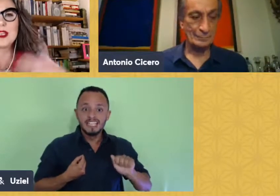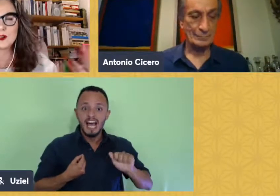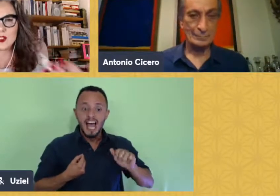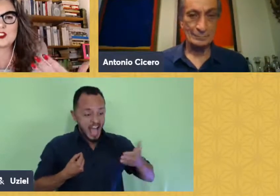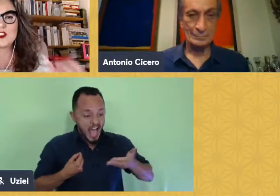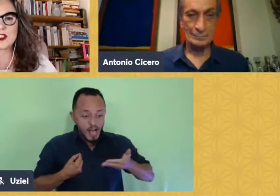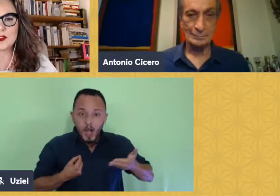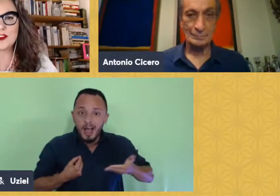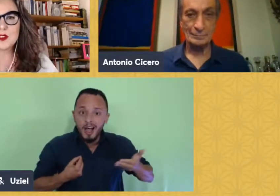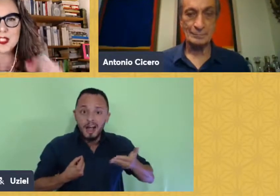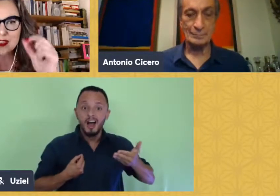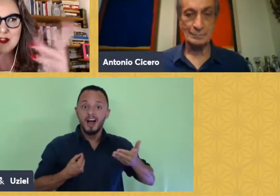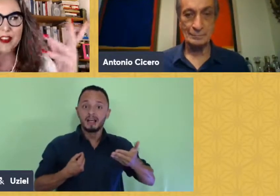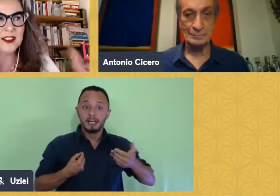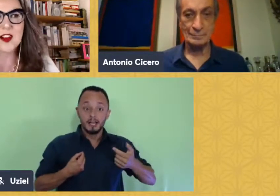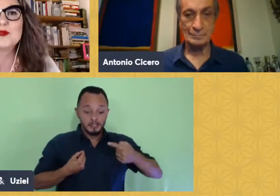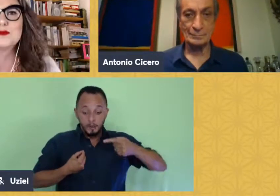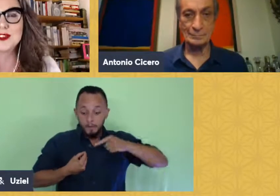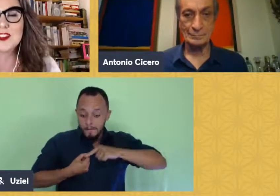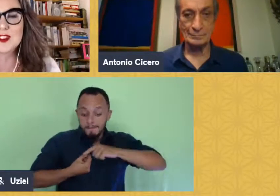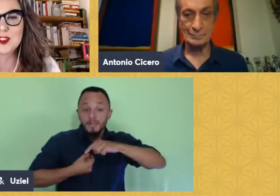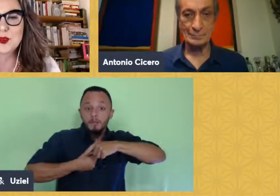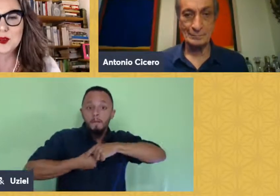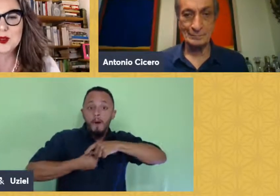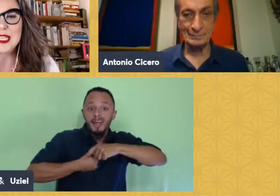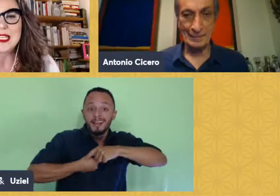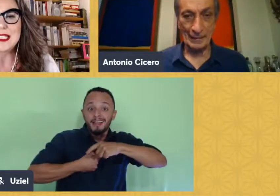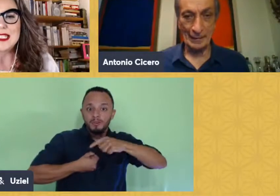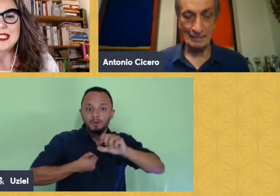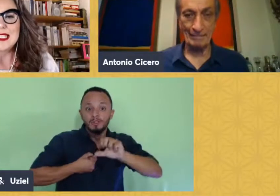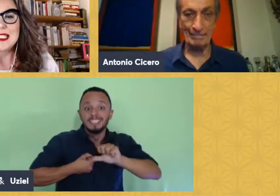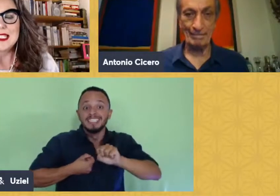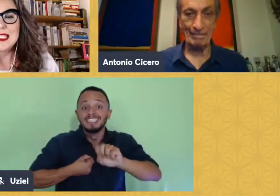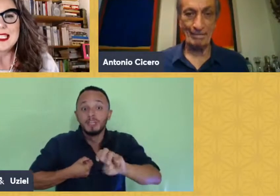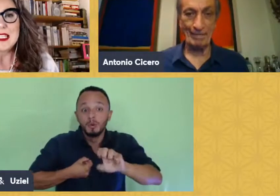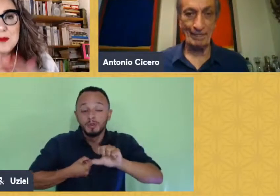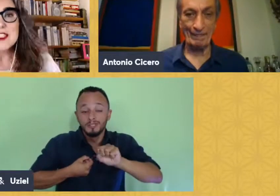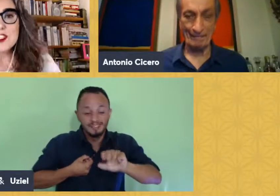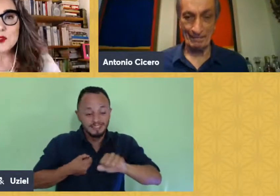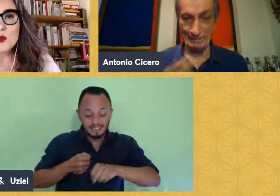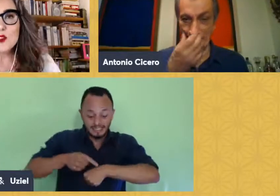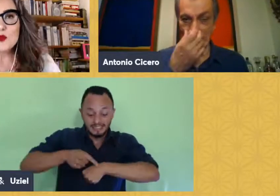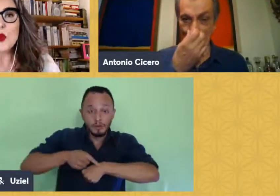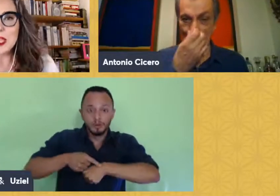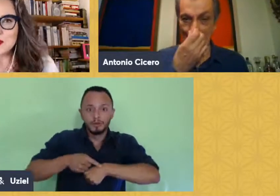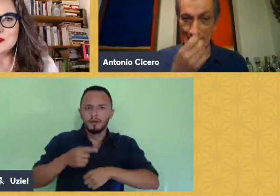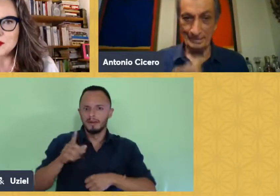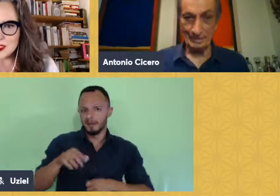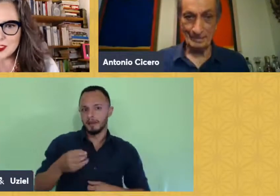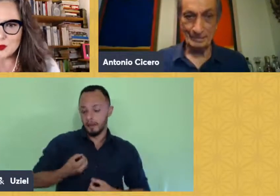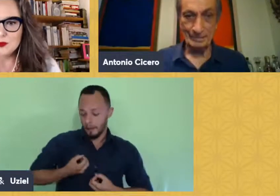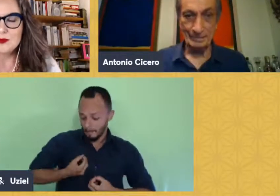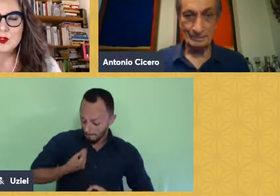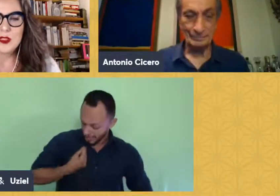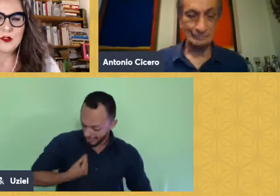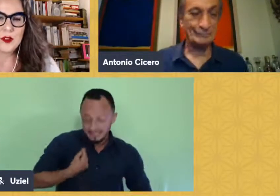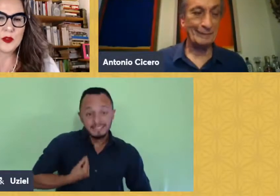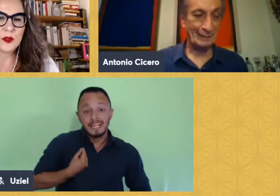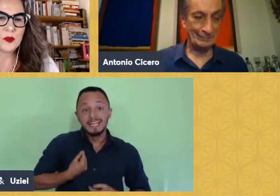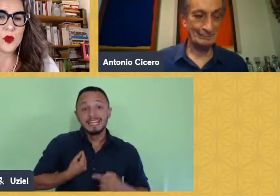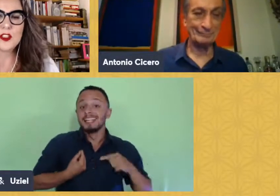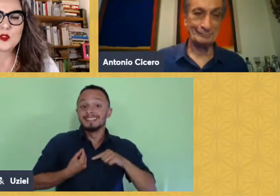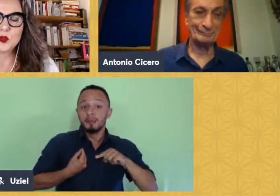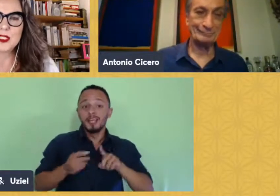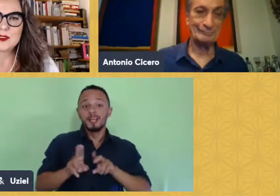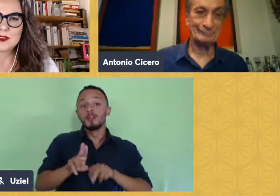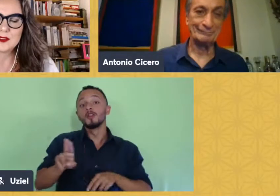desse momento que a gente está vivendo, dessa fração, né, de segundo. E presente é o nome de um poema seu no